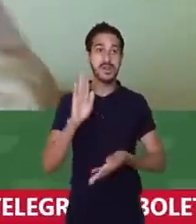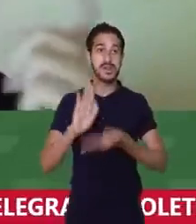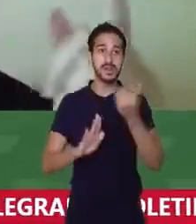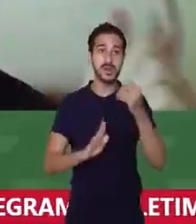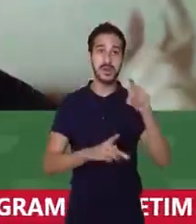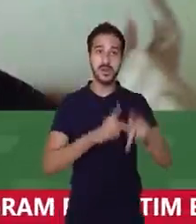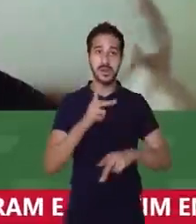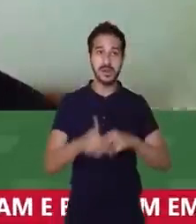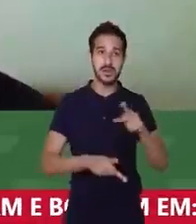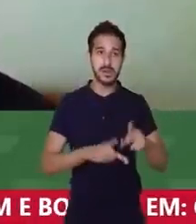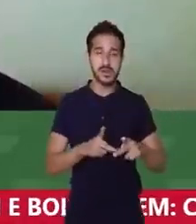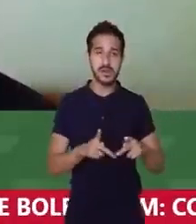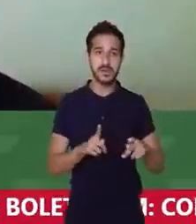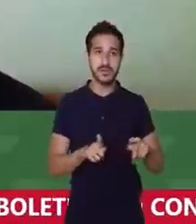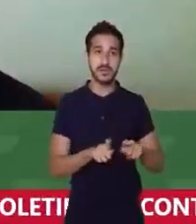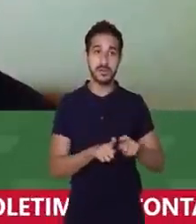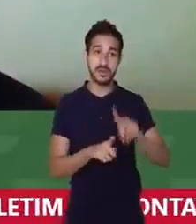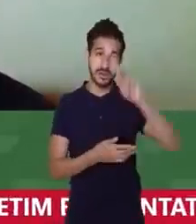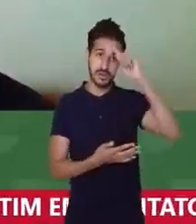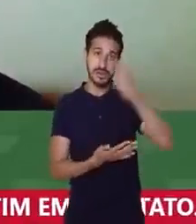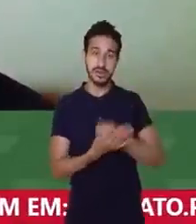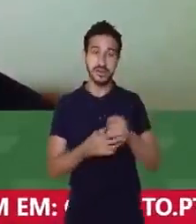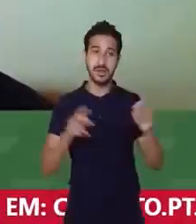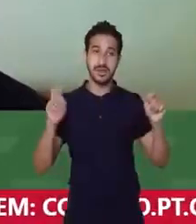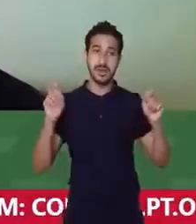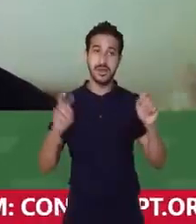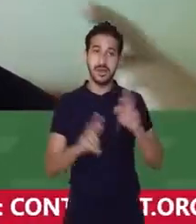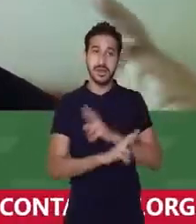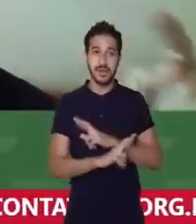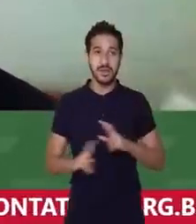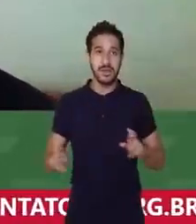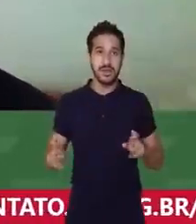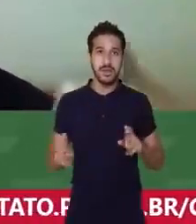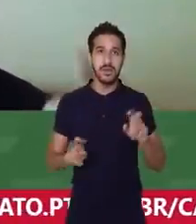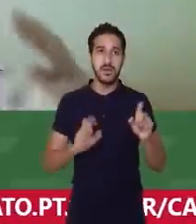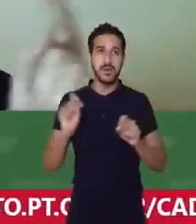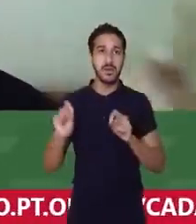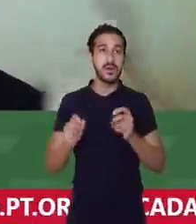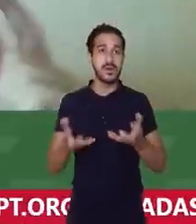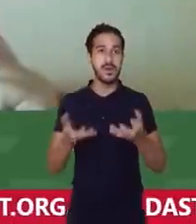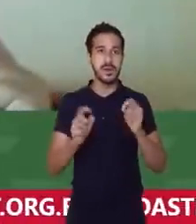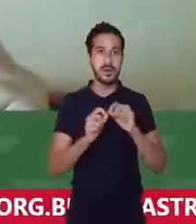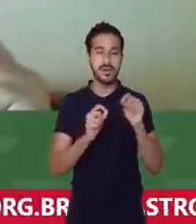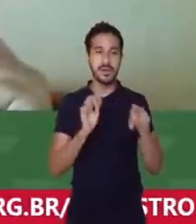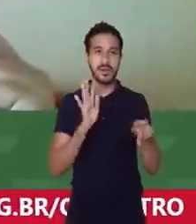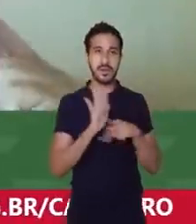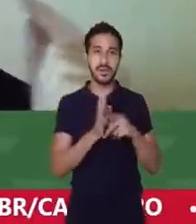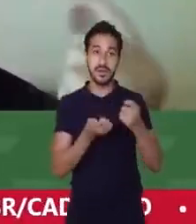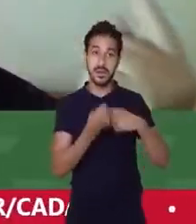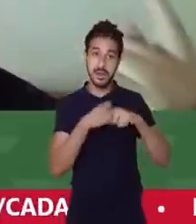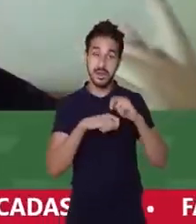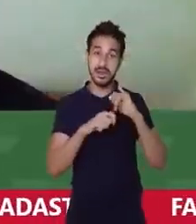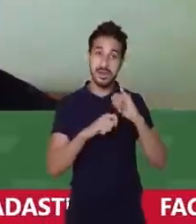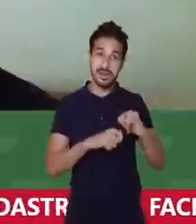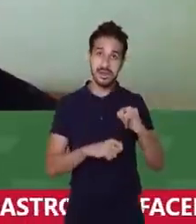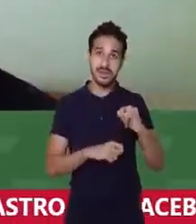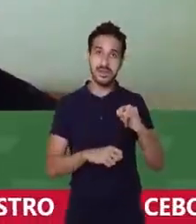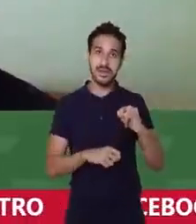o povo da decisão a respeito do que ele quer fazer com o orçamento. Porque se